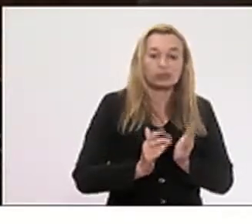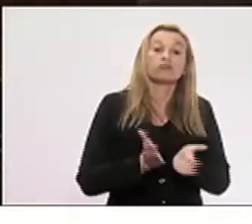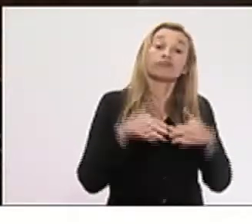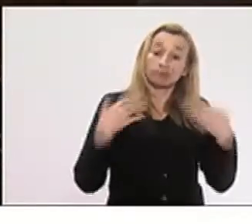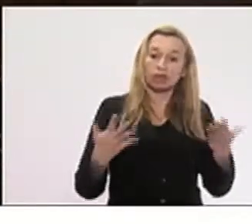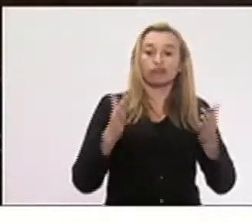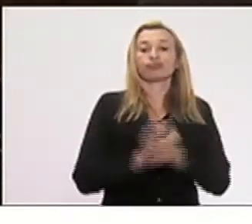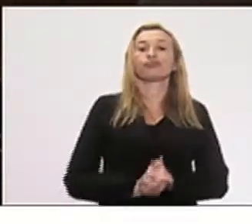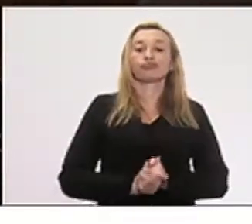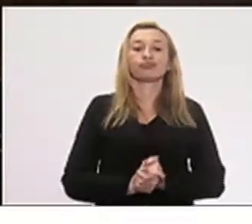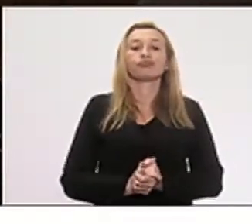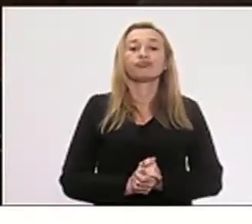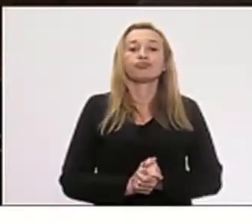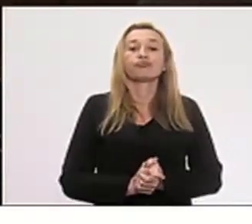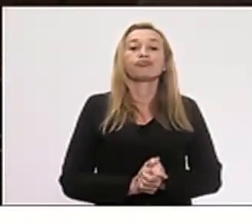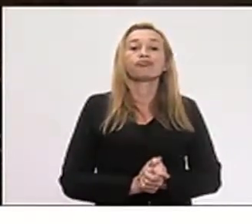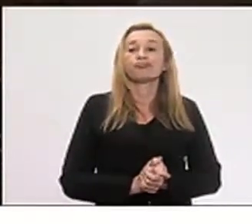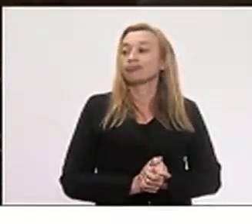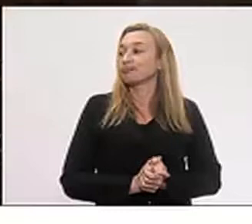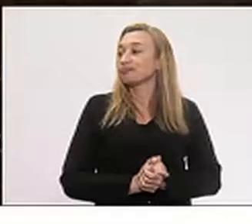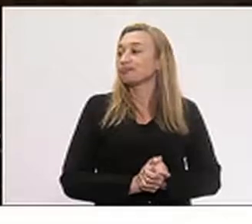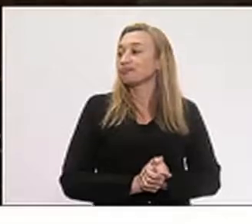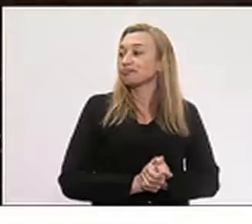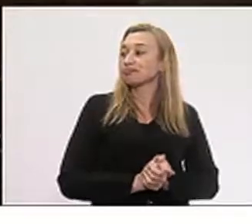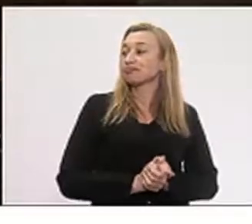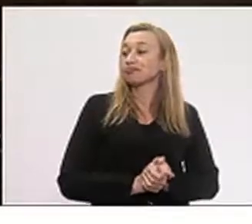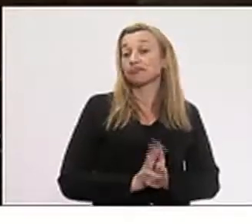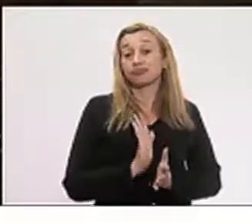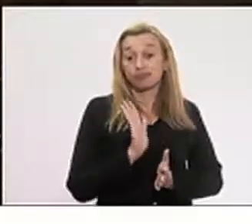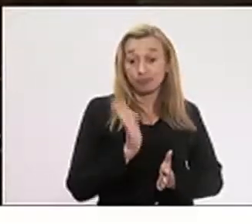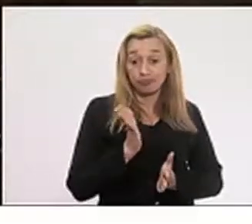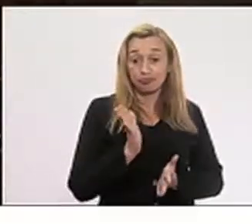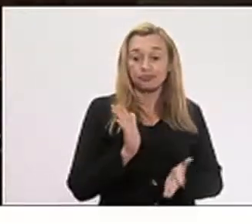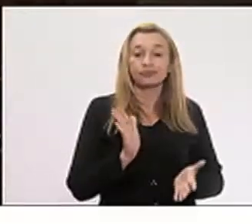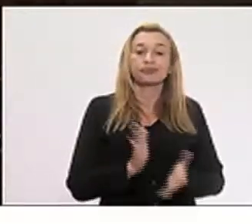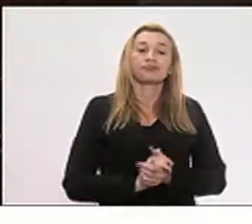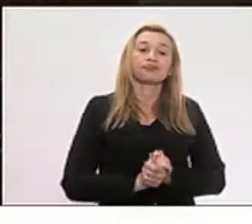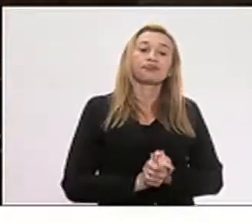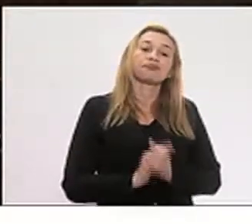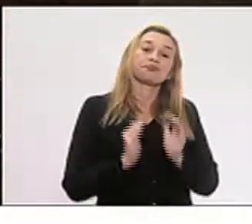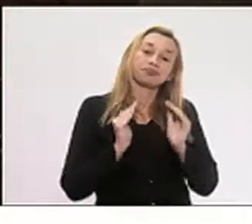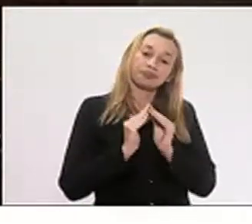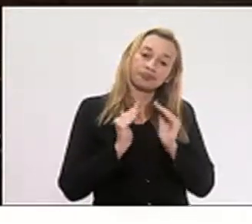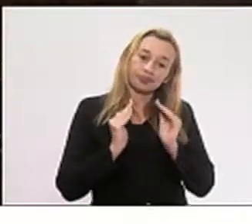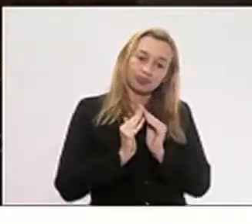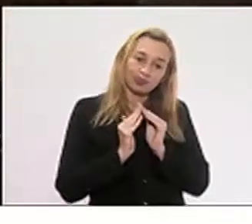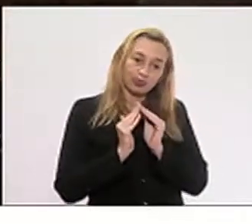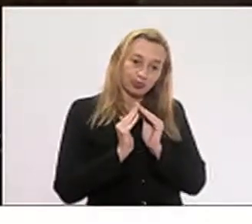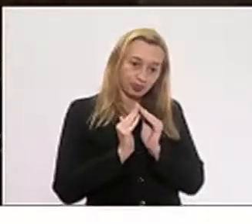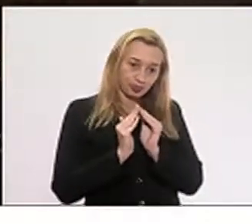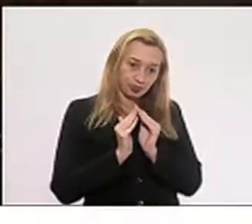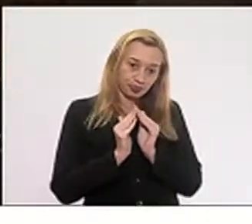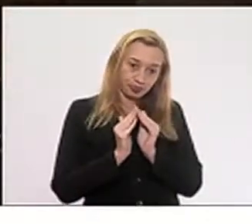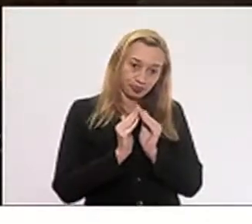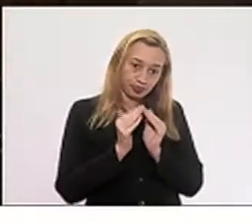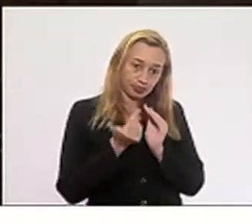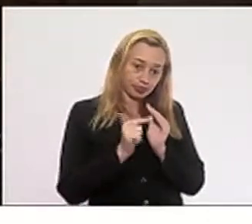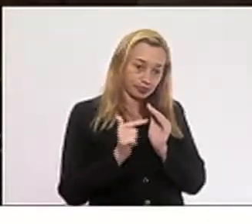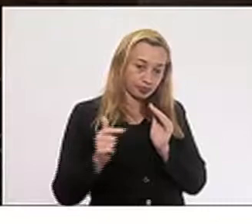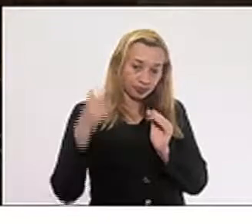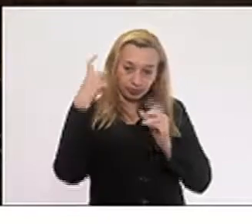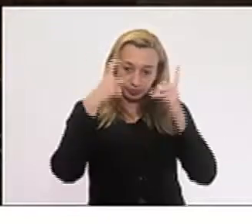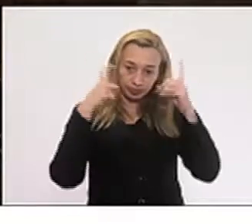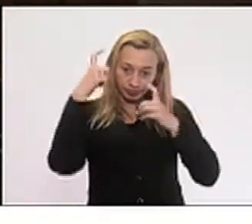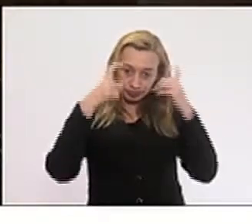Então, já que esta casa não tem a